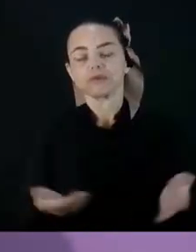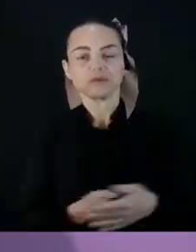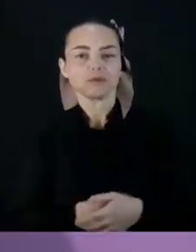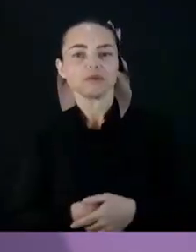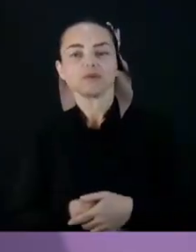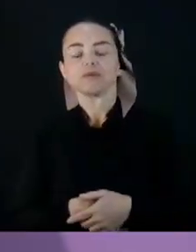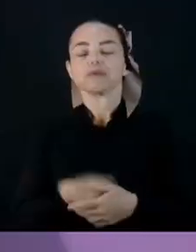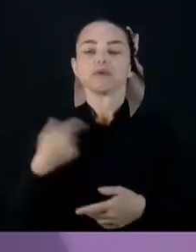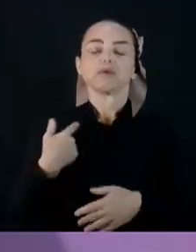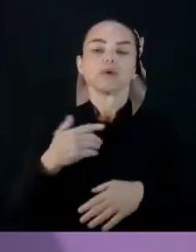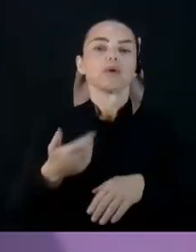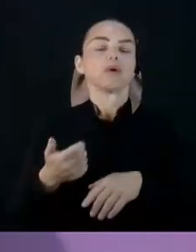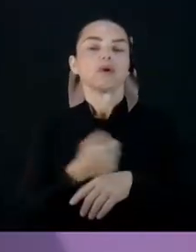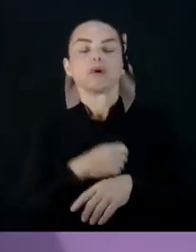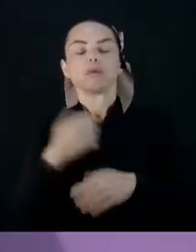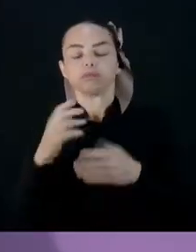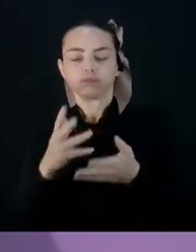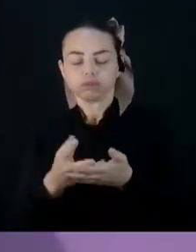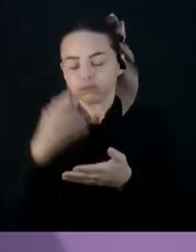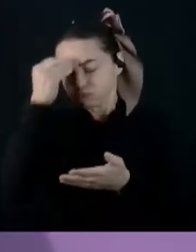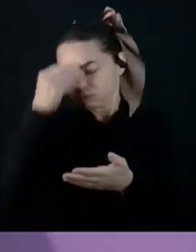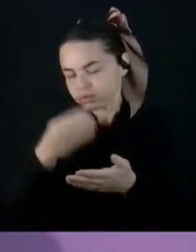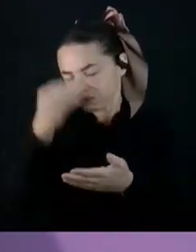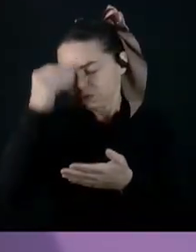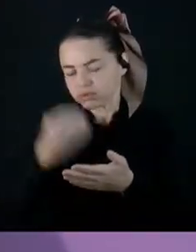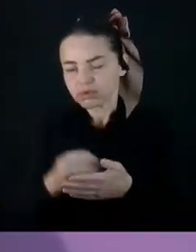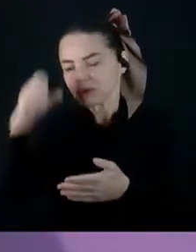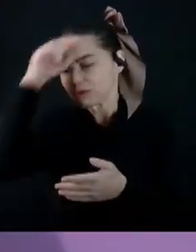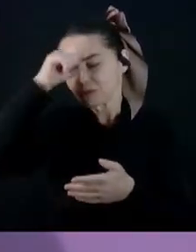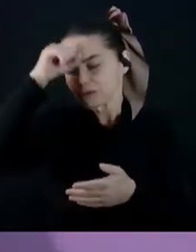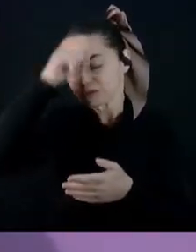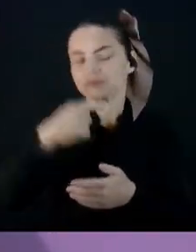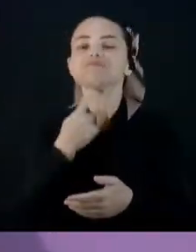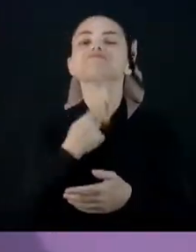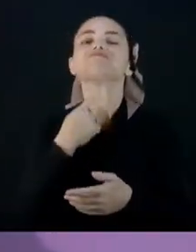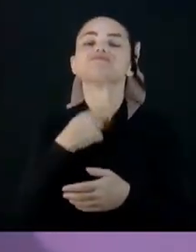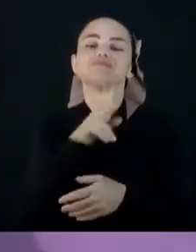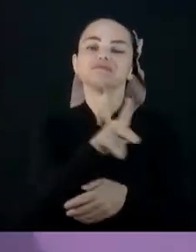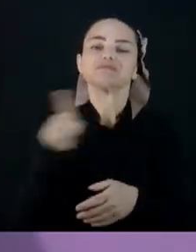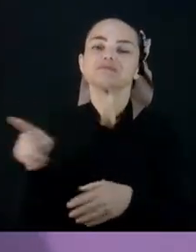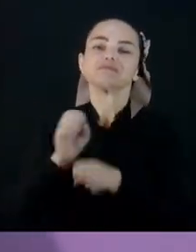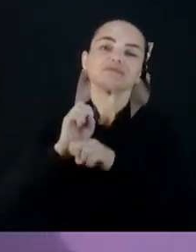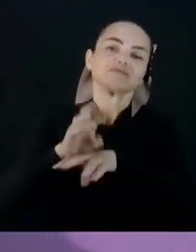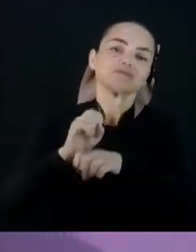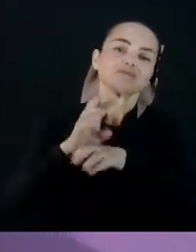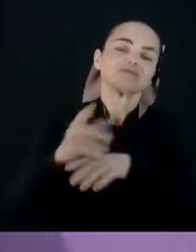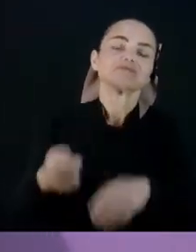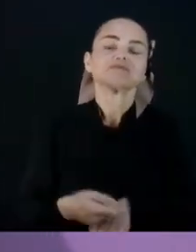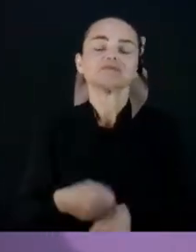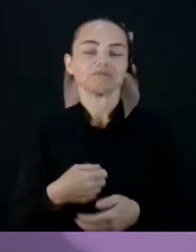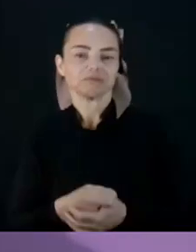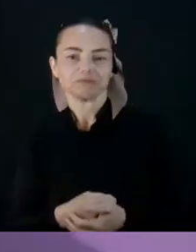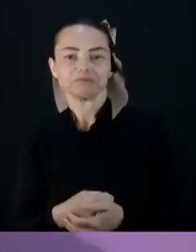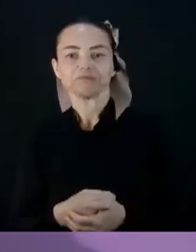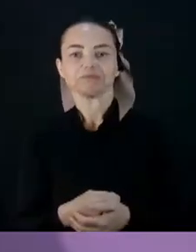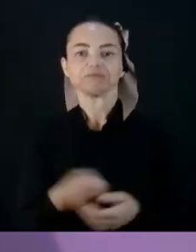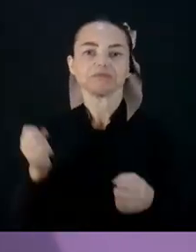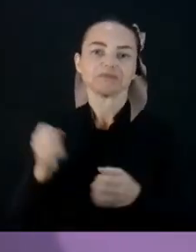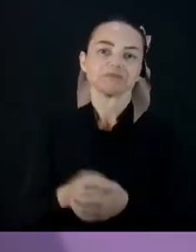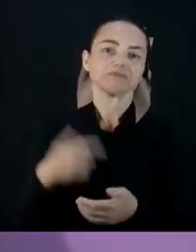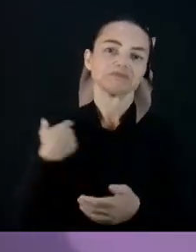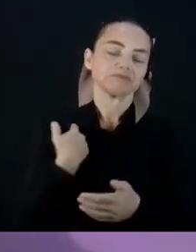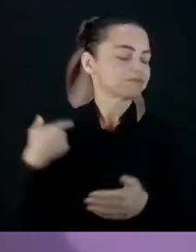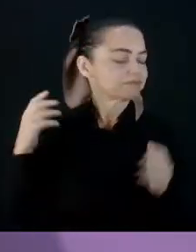a gente vai adquirindo, eu senti a vontade de ser professora, de passar o meu conhecimento. E desde então eu